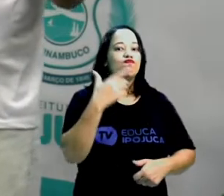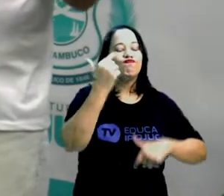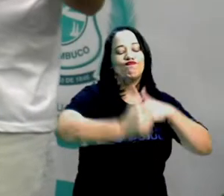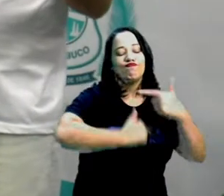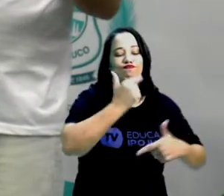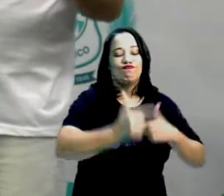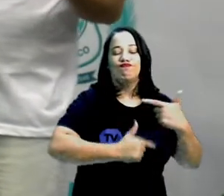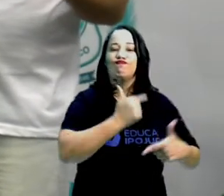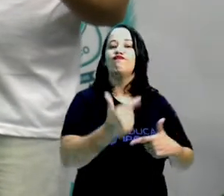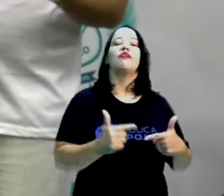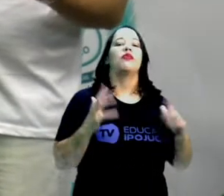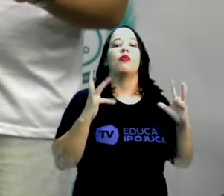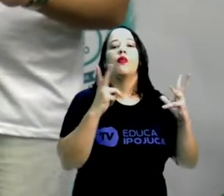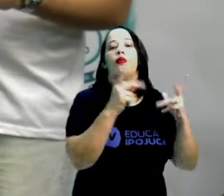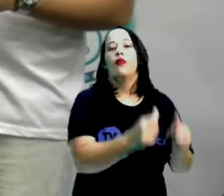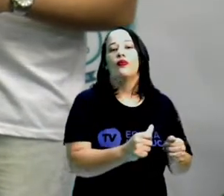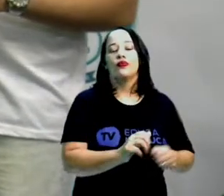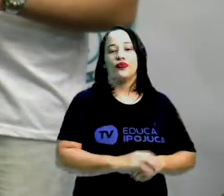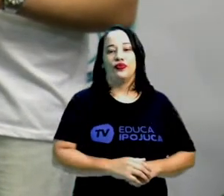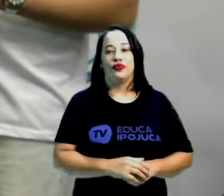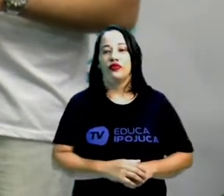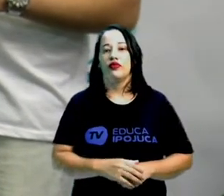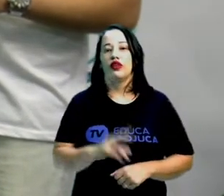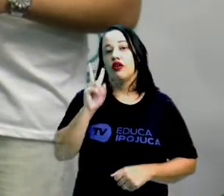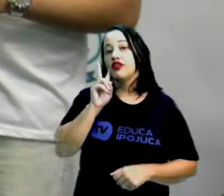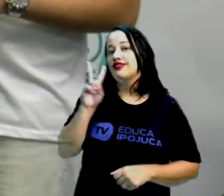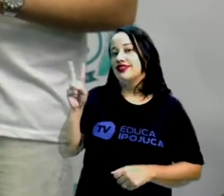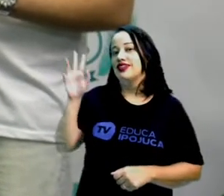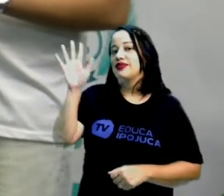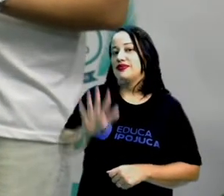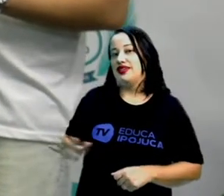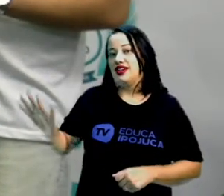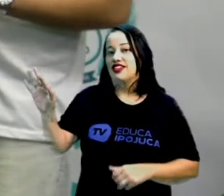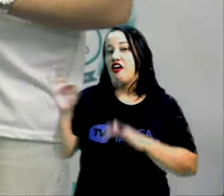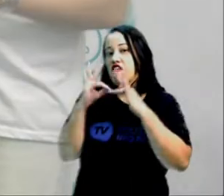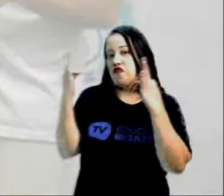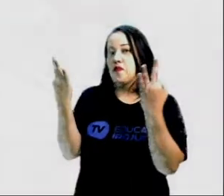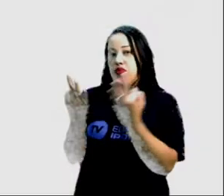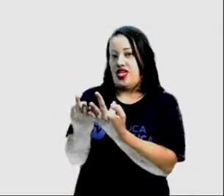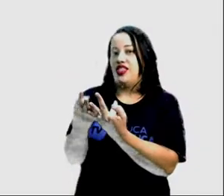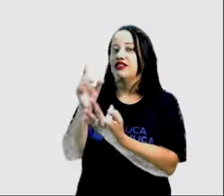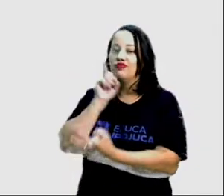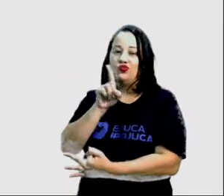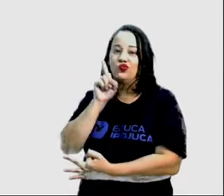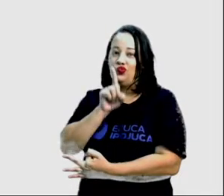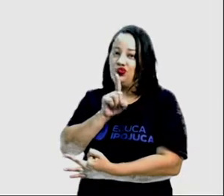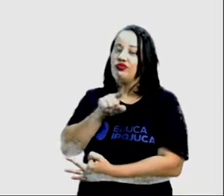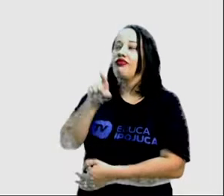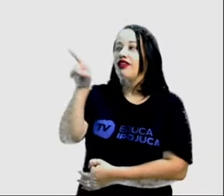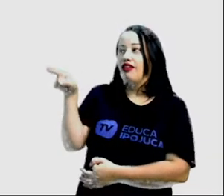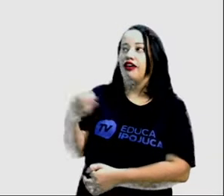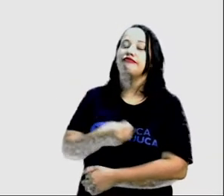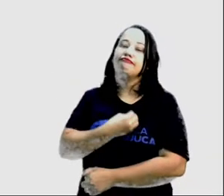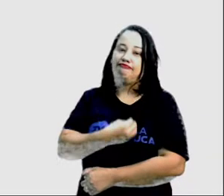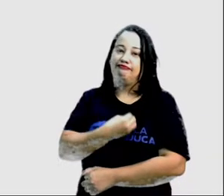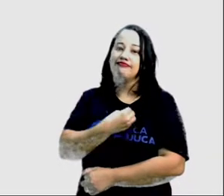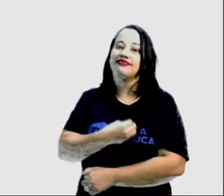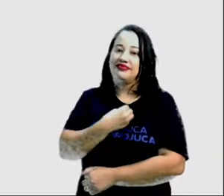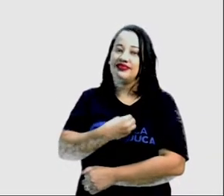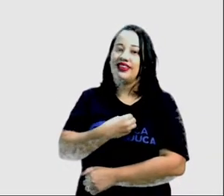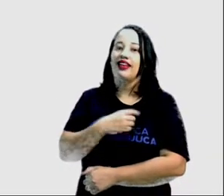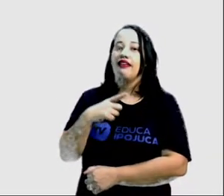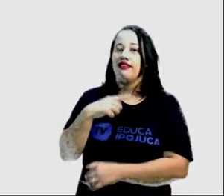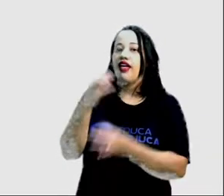emprego. Ok? Então, nós temos aí uma imagem de uma família americana, né? Mostrando como é que era esse estilo de vida. Aí